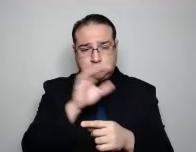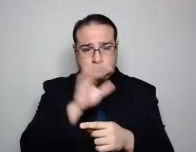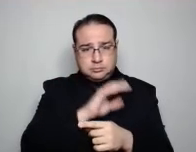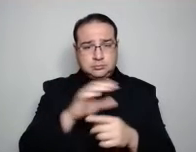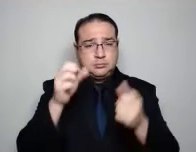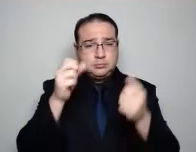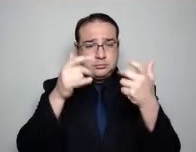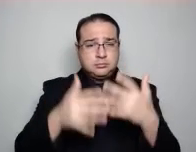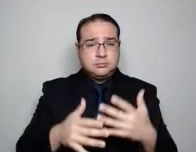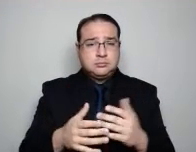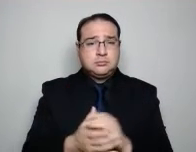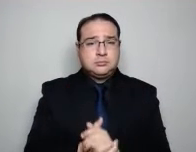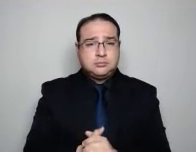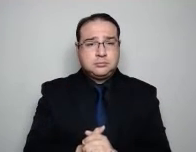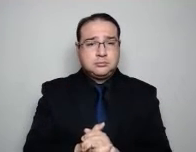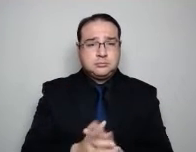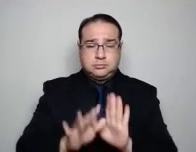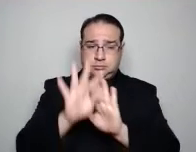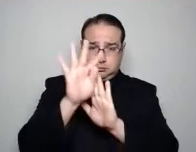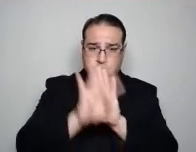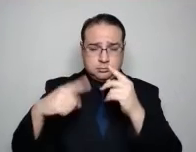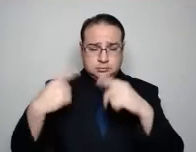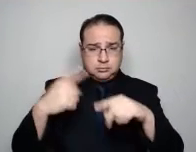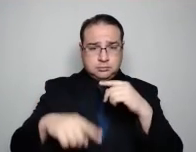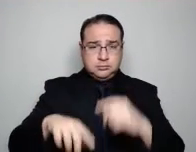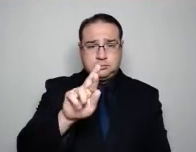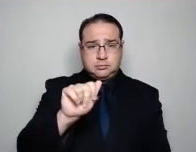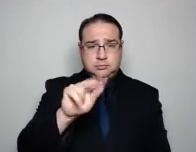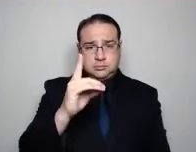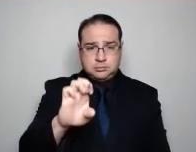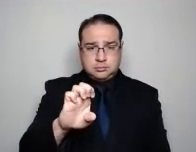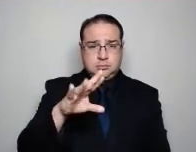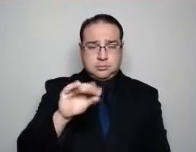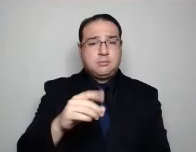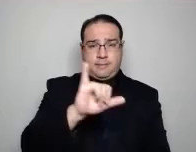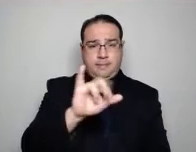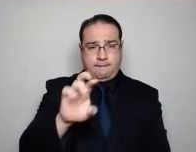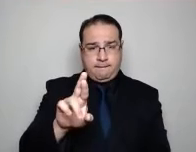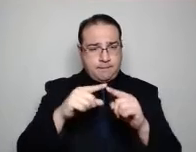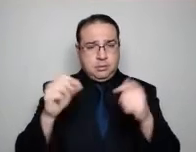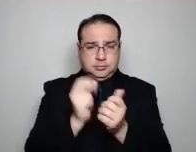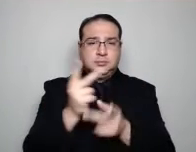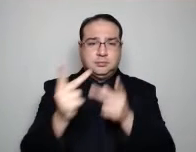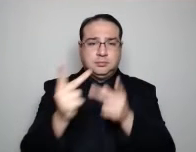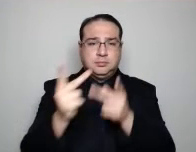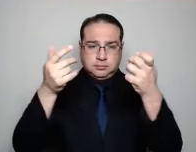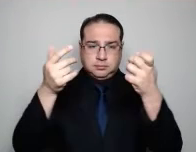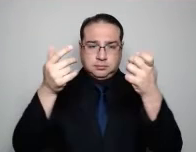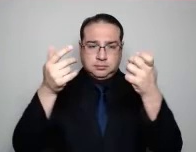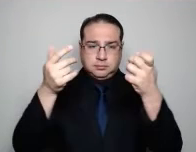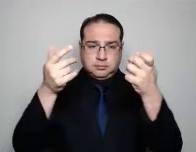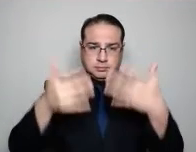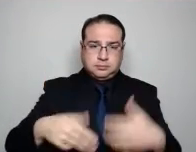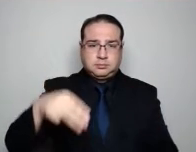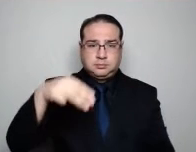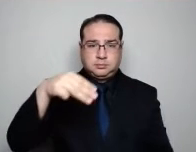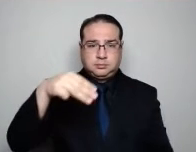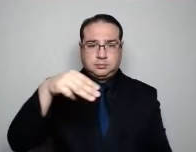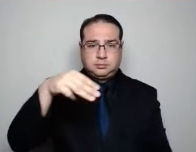está constantemente se deparando com o mérito do agravo, então eu preciso fazer uma consideração rápida